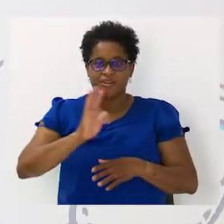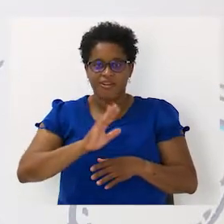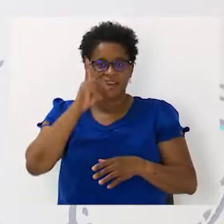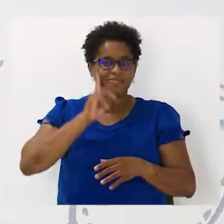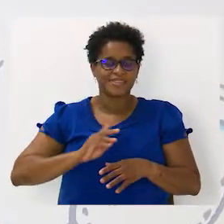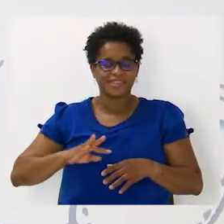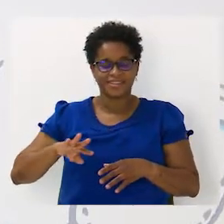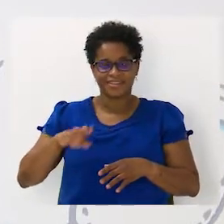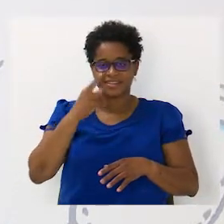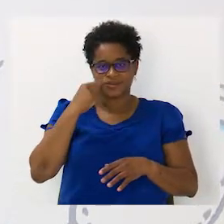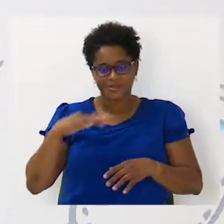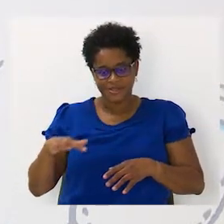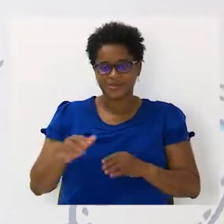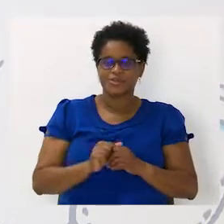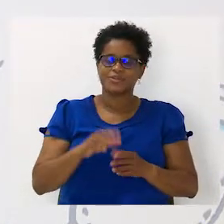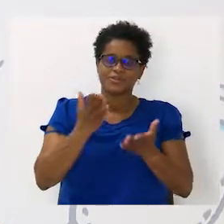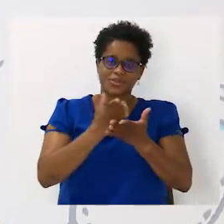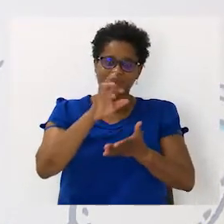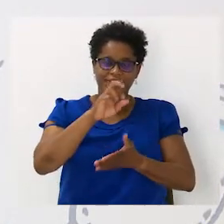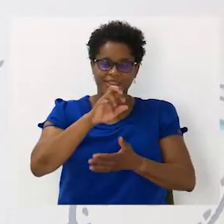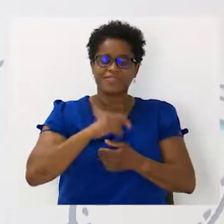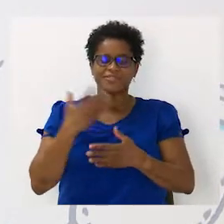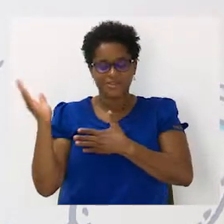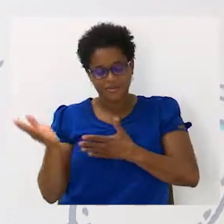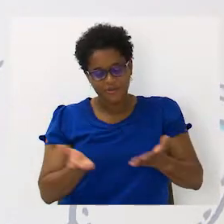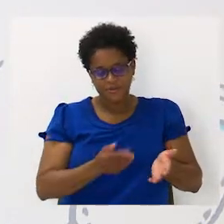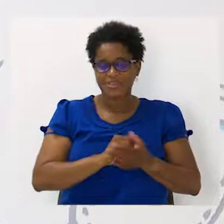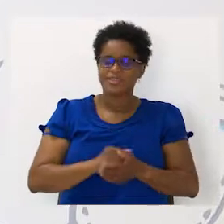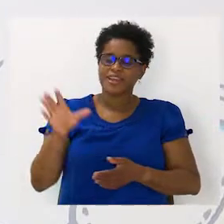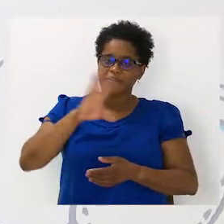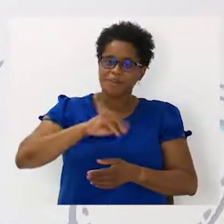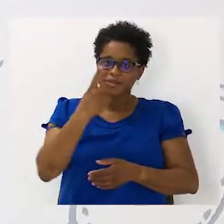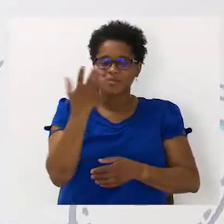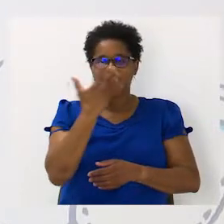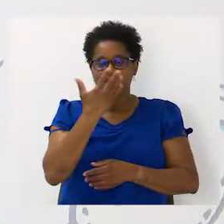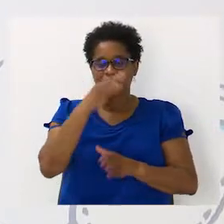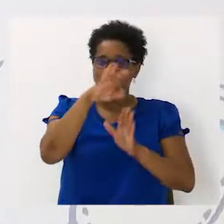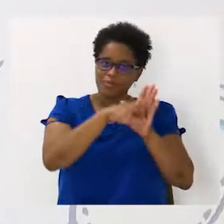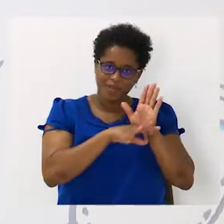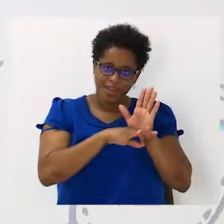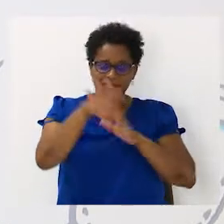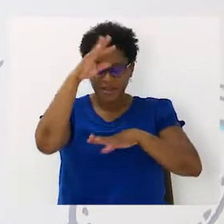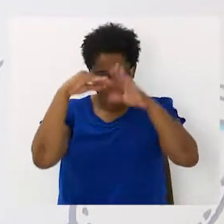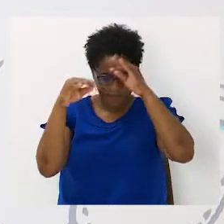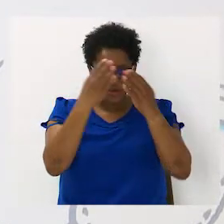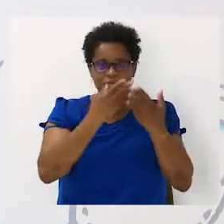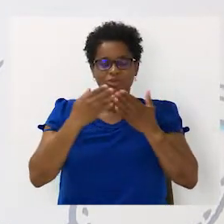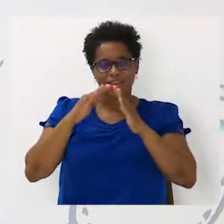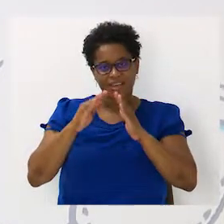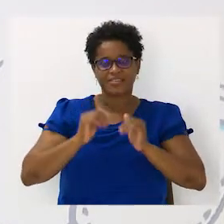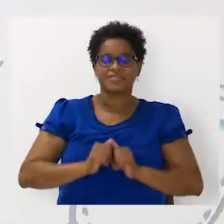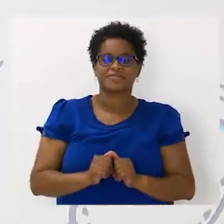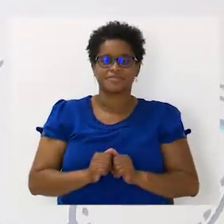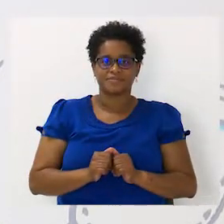Olá, meninas e meninos do 8º ano. Sejam bem-vindos a mais uma aula no programa Aprender e Estudar em